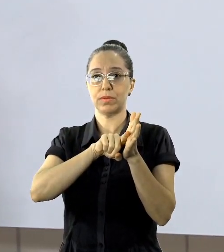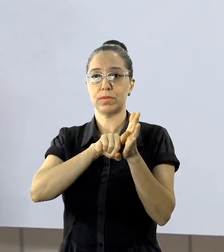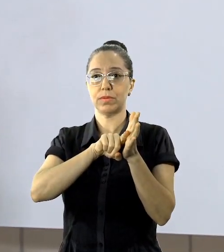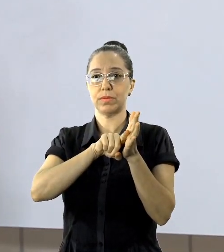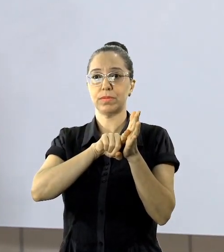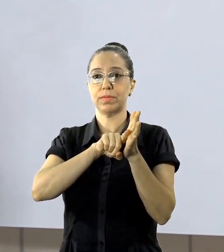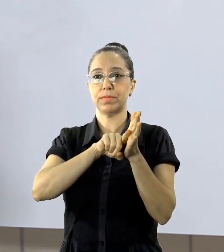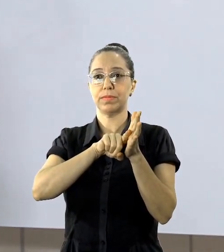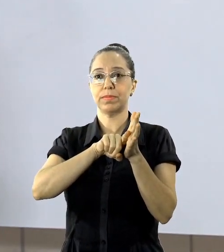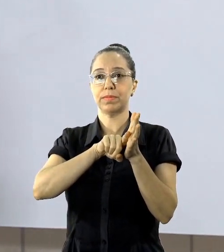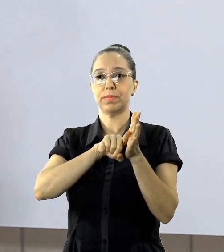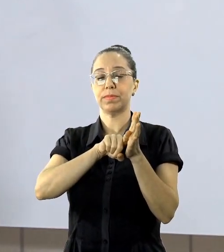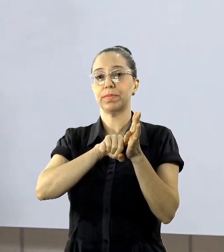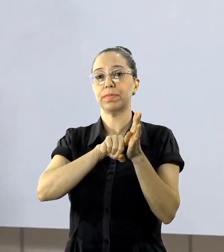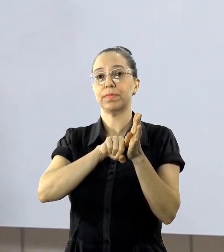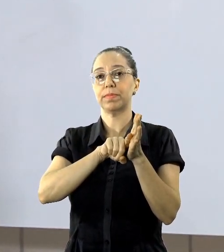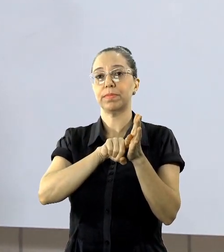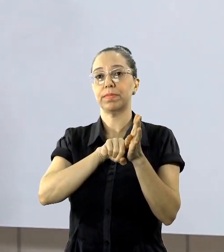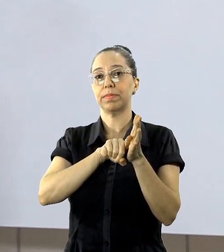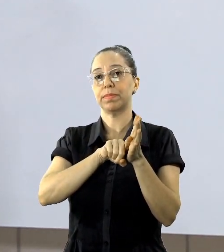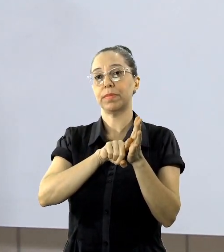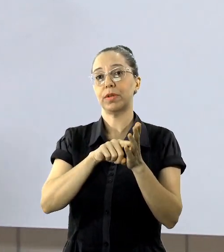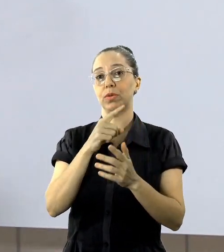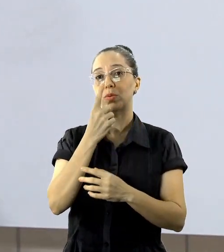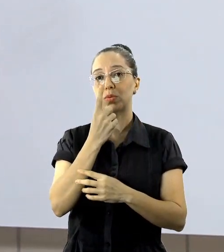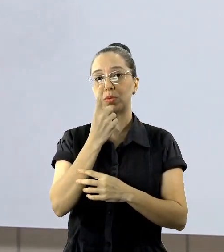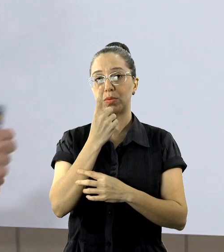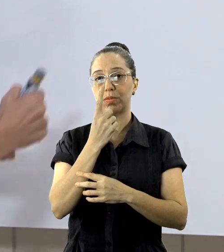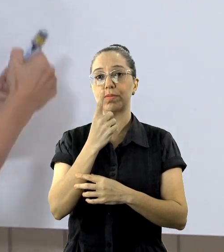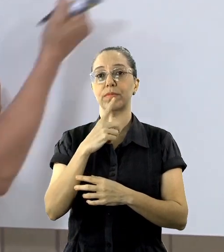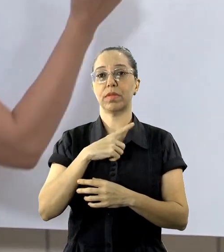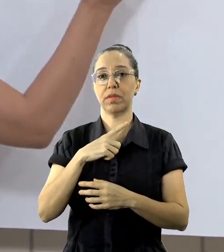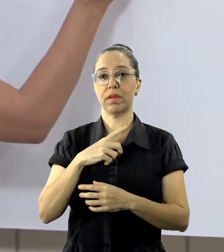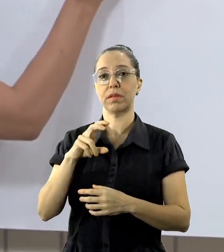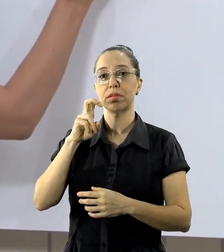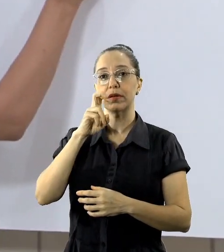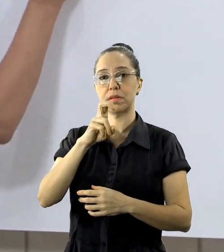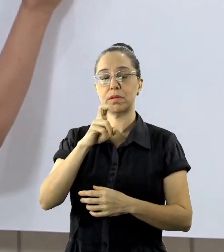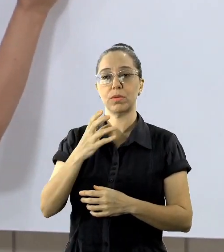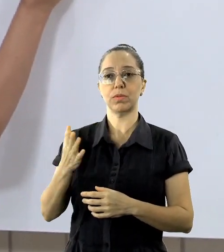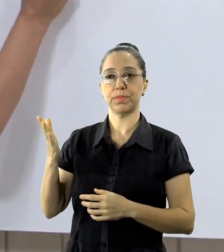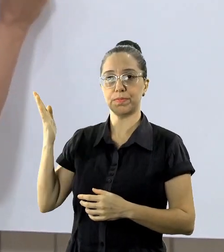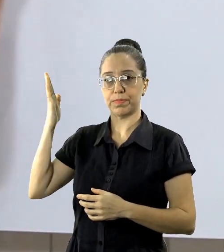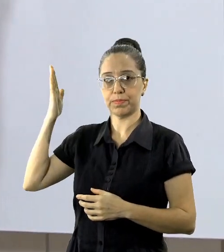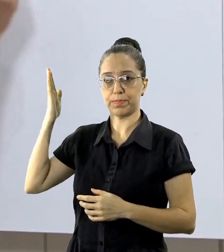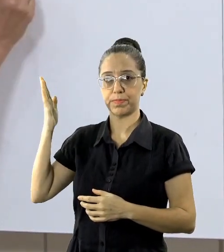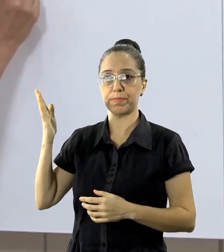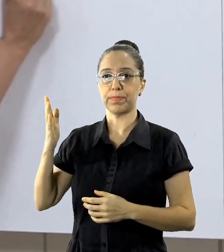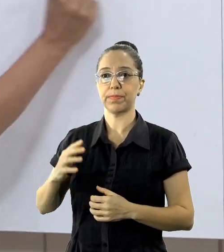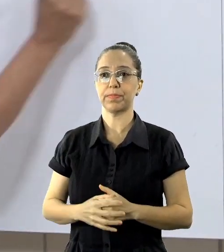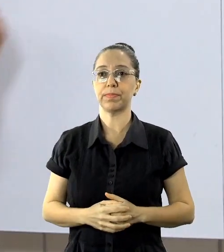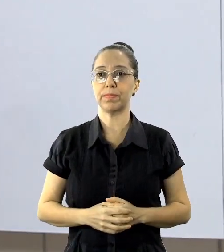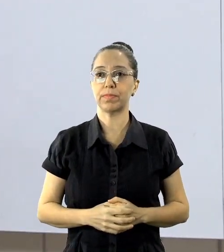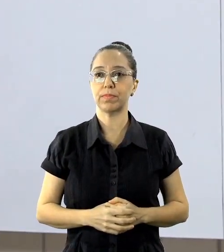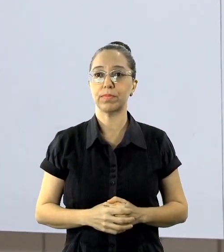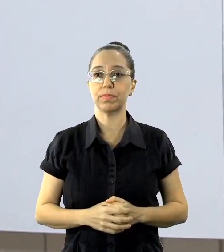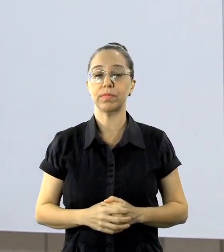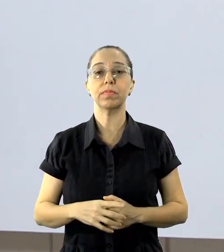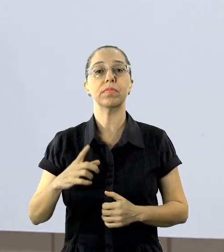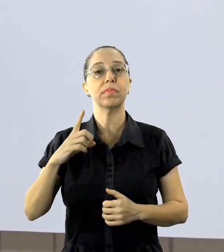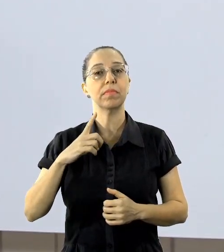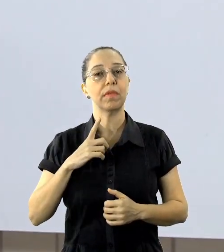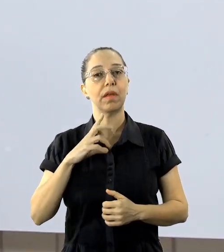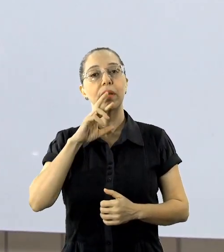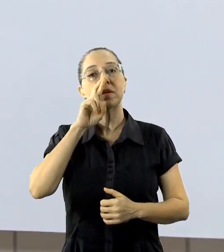dezenas, você vai tirar uma, vai ficar com 5 dezenas. Pronto, encontramos a